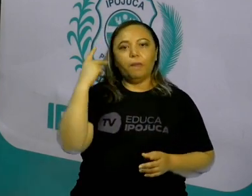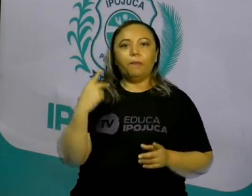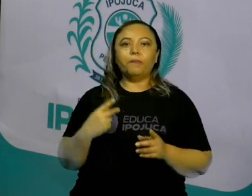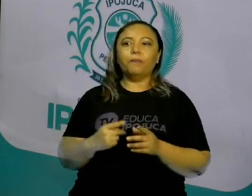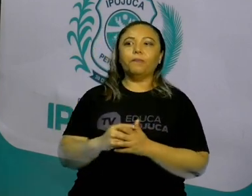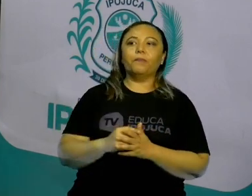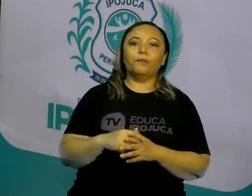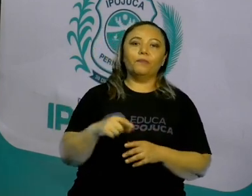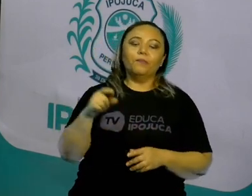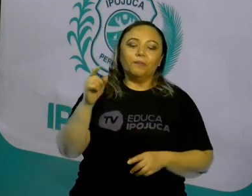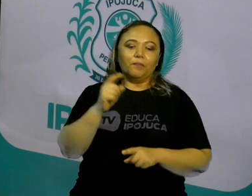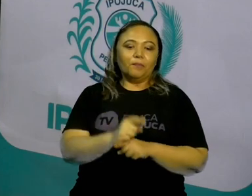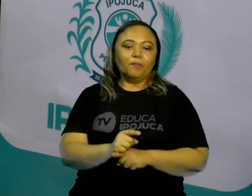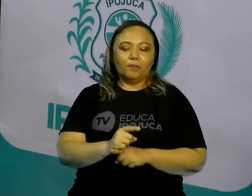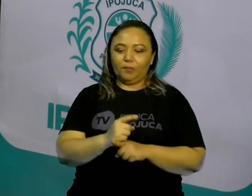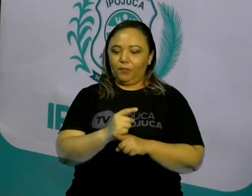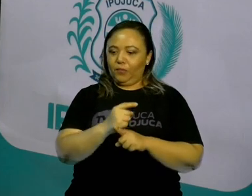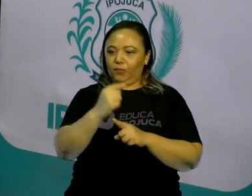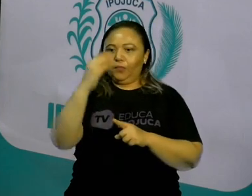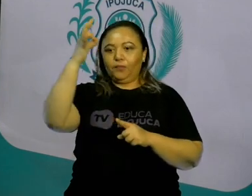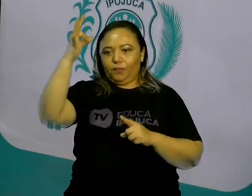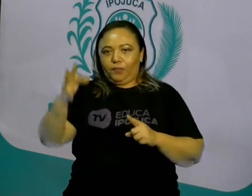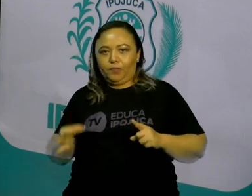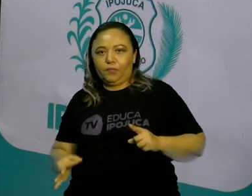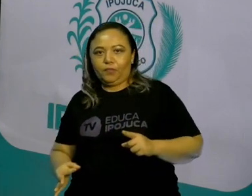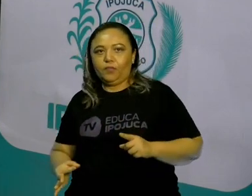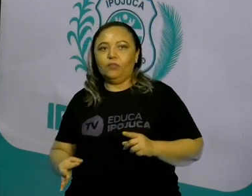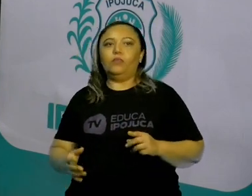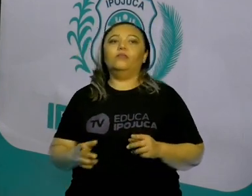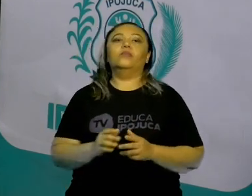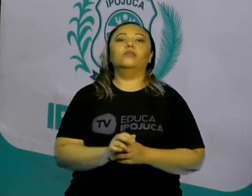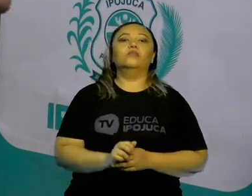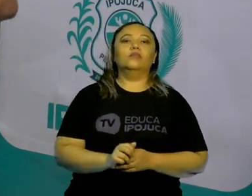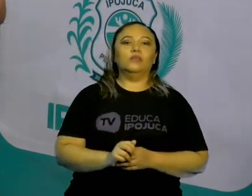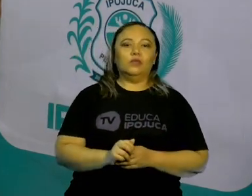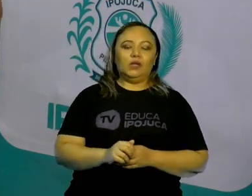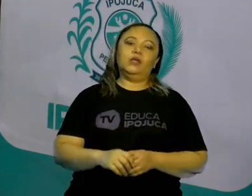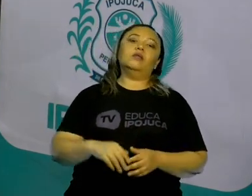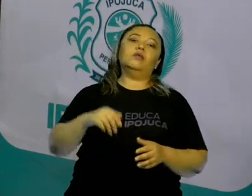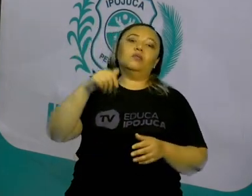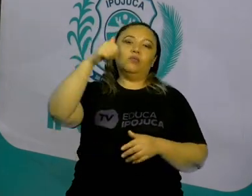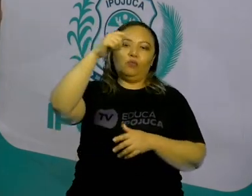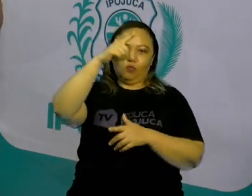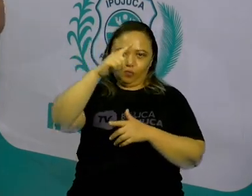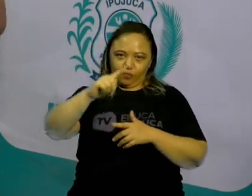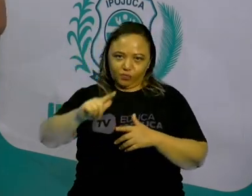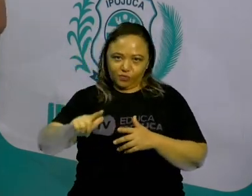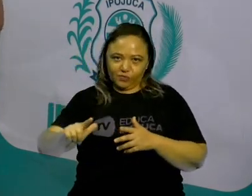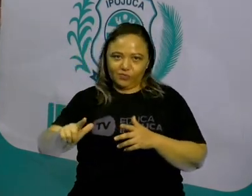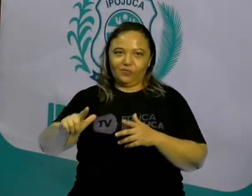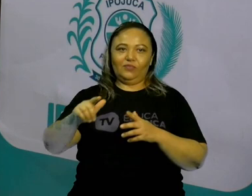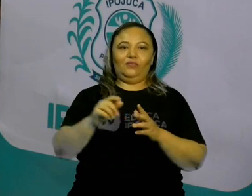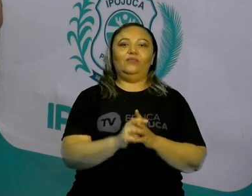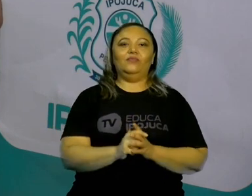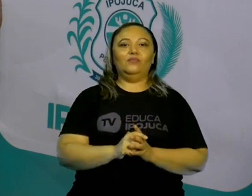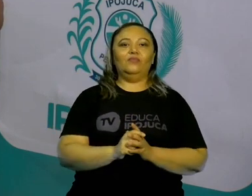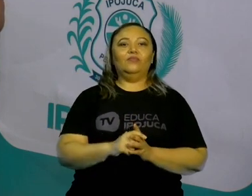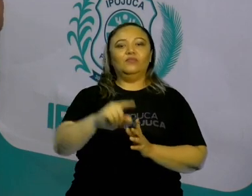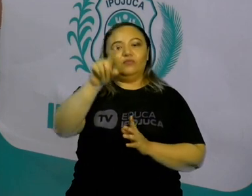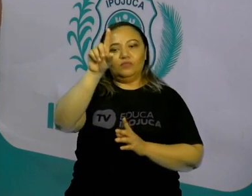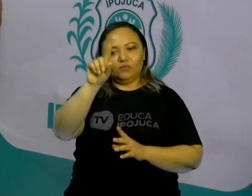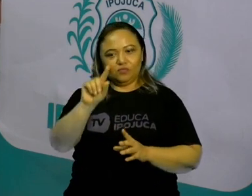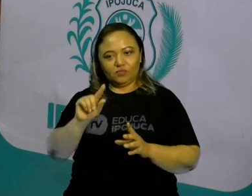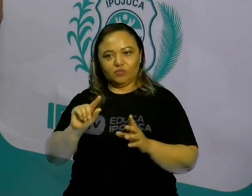Se cada um dos competidores acertar, está habilitado para a próxima etapa, que é